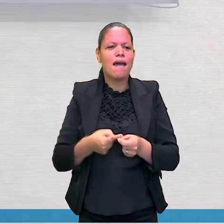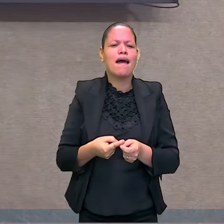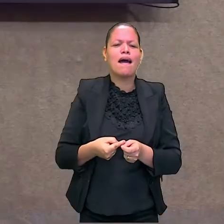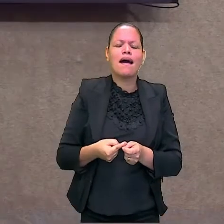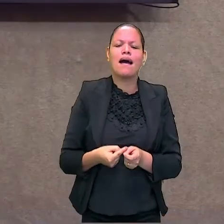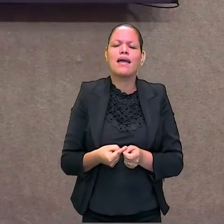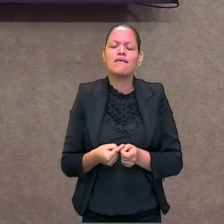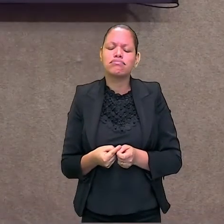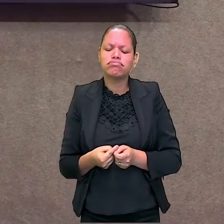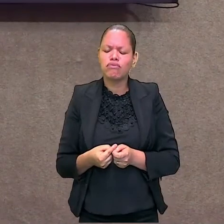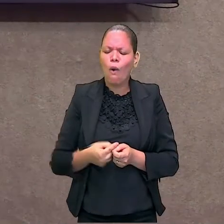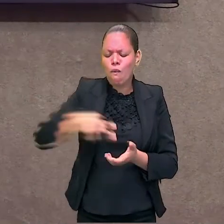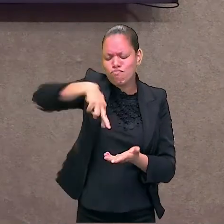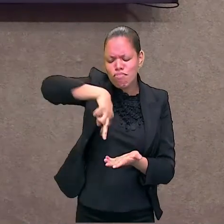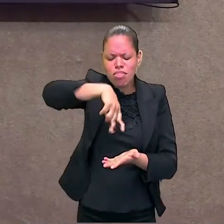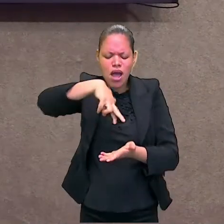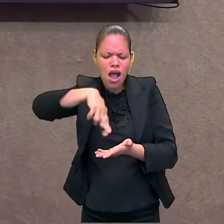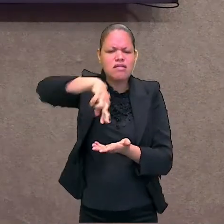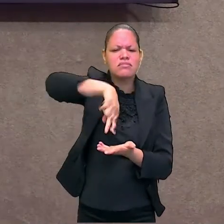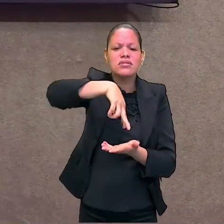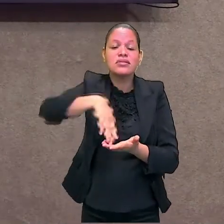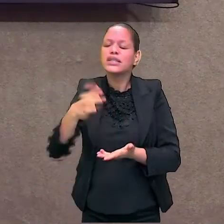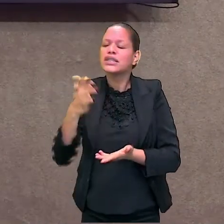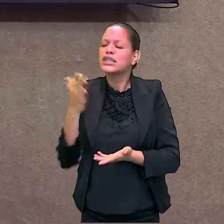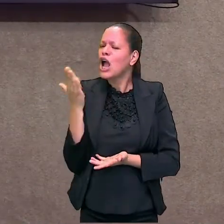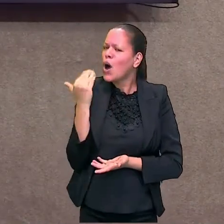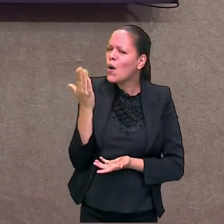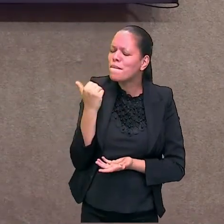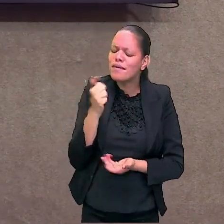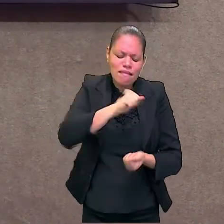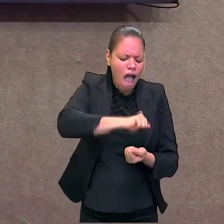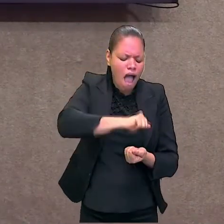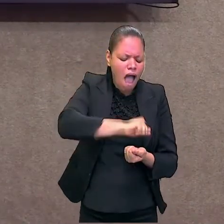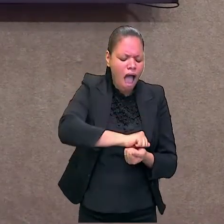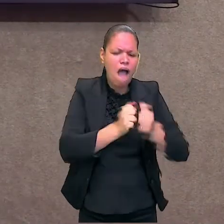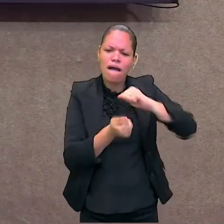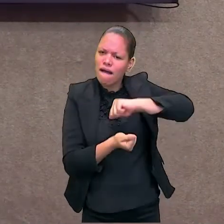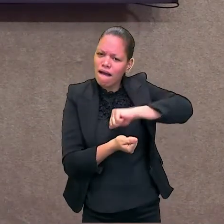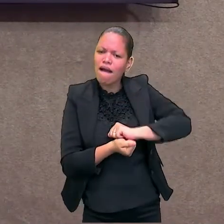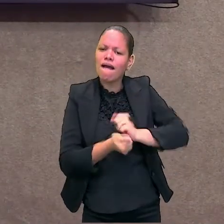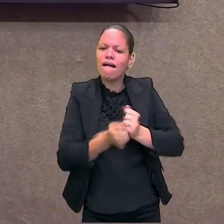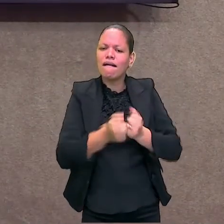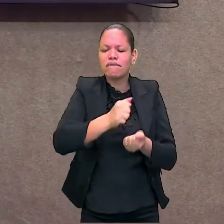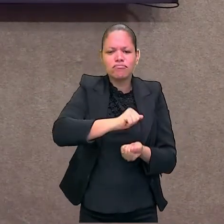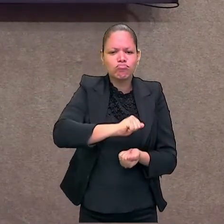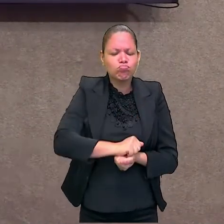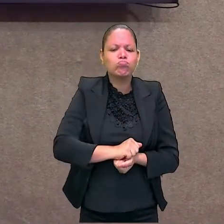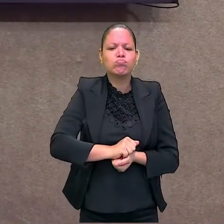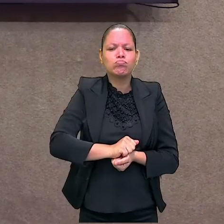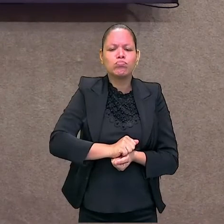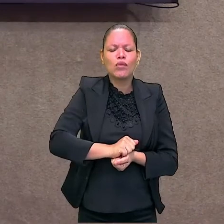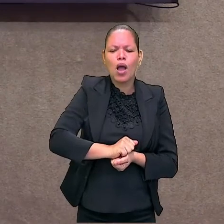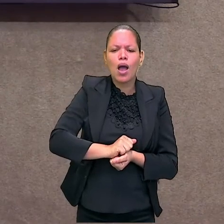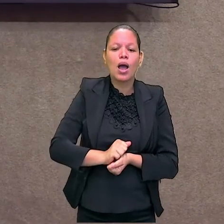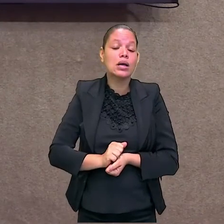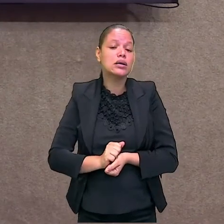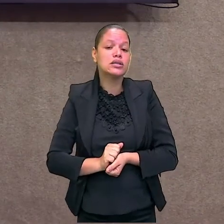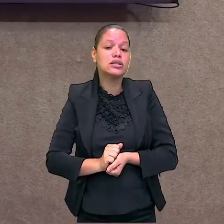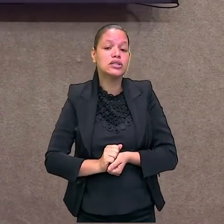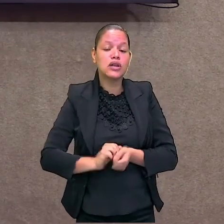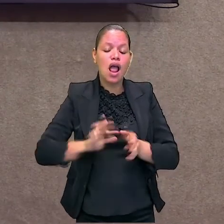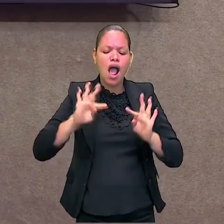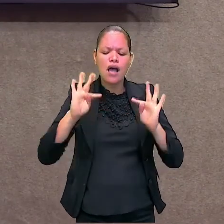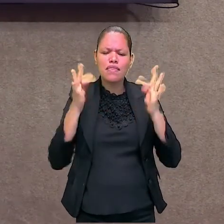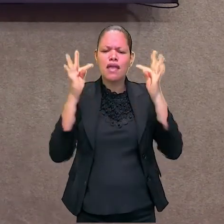no Brasil. E com exemplos, né, tem a tecnologia agrícola, as artes plásticas e a